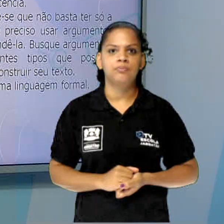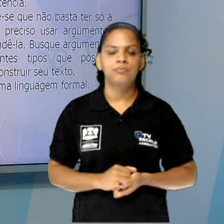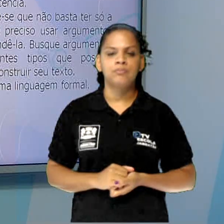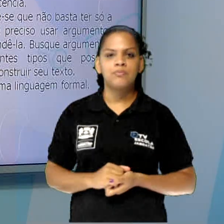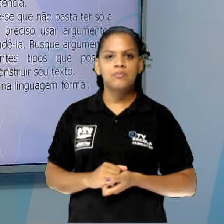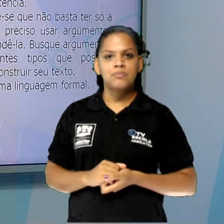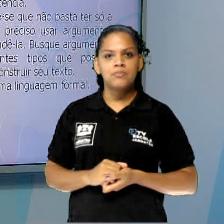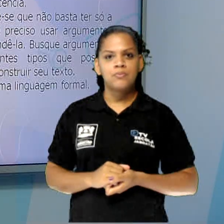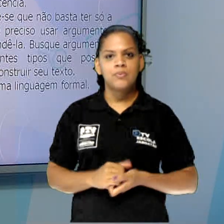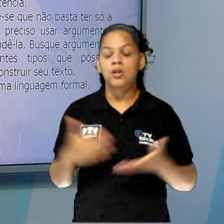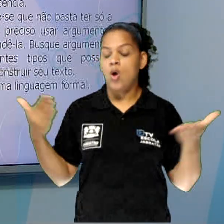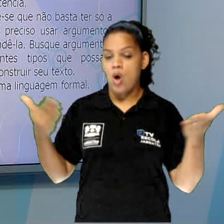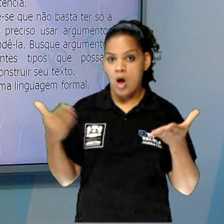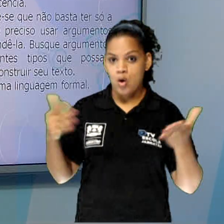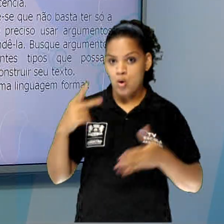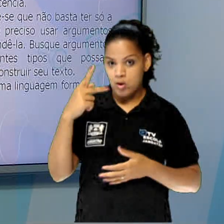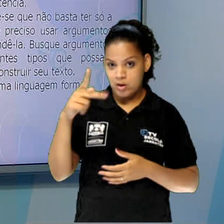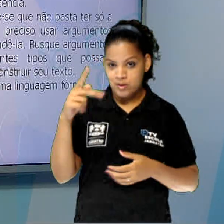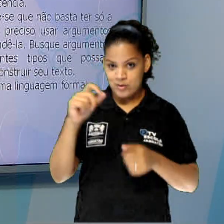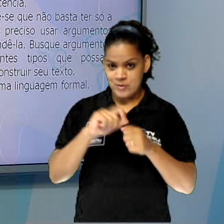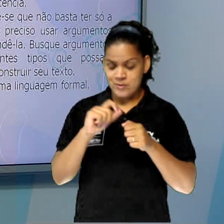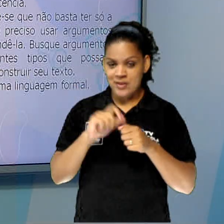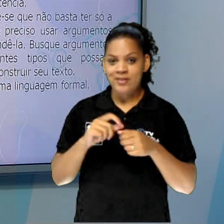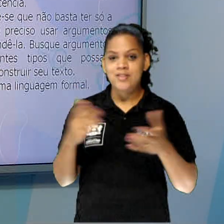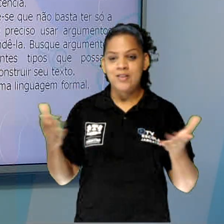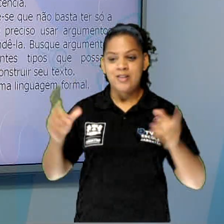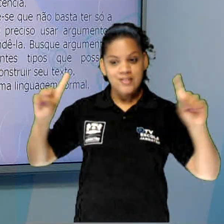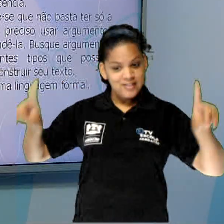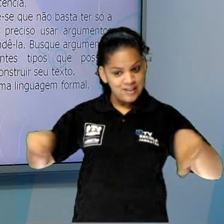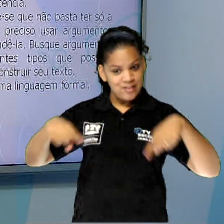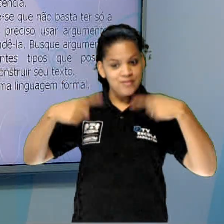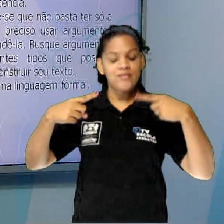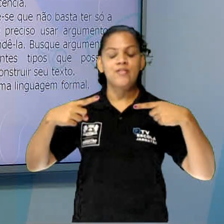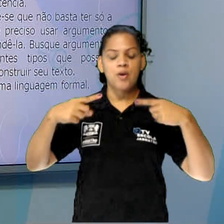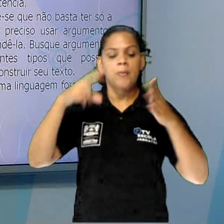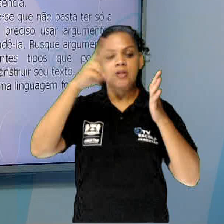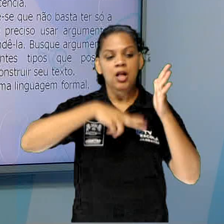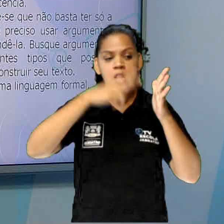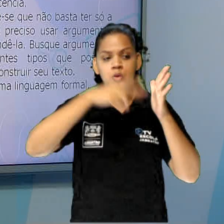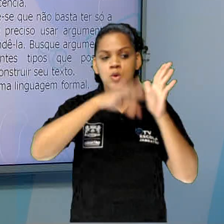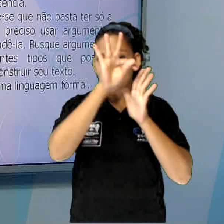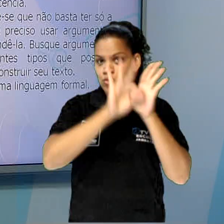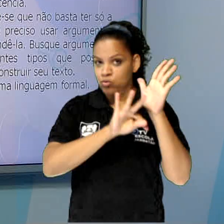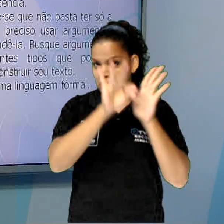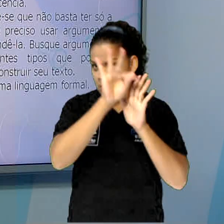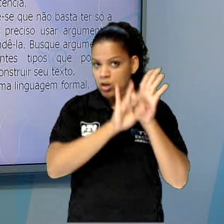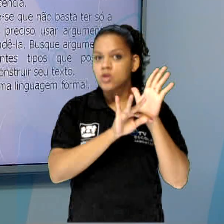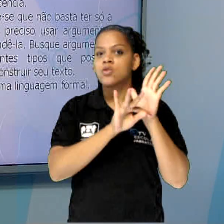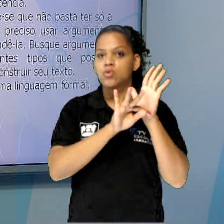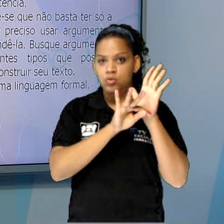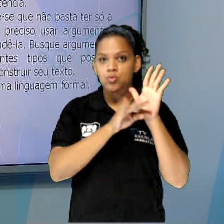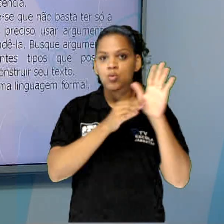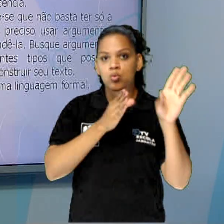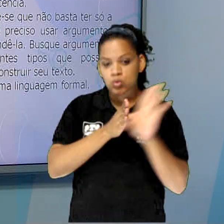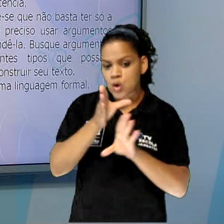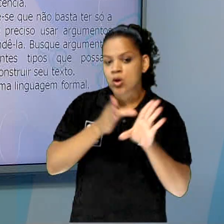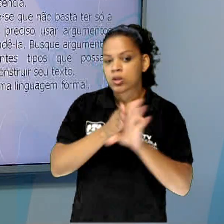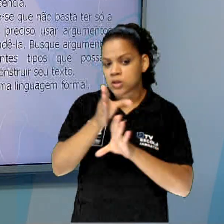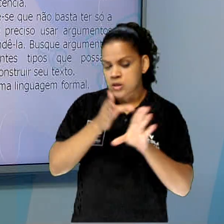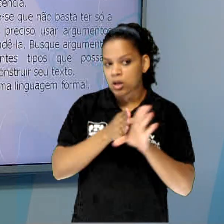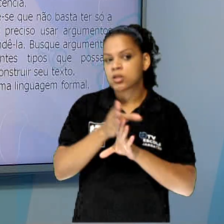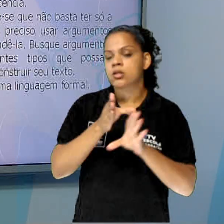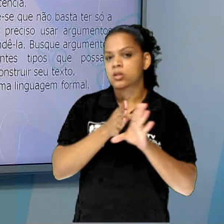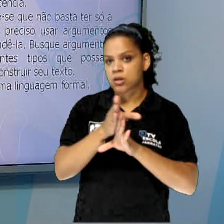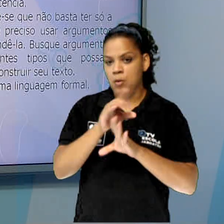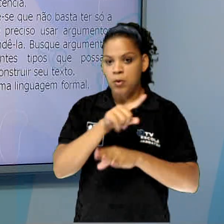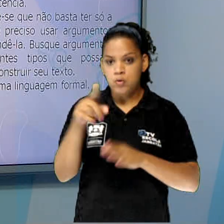Chegou a sua vez, a hora do desafio. A partir das leituras dos textos, siga a orientação dadas ao lado para fazer a